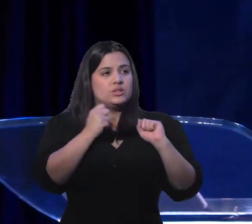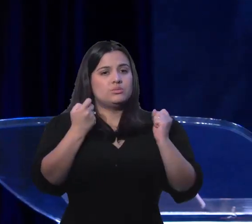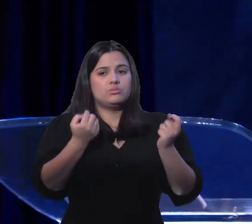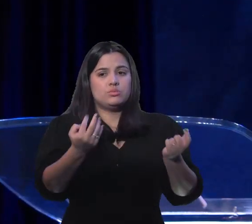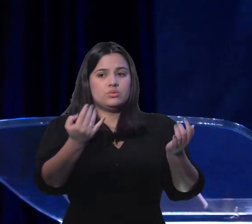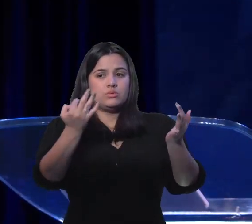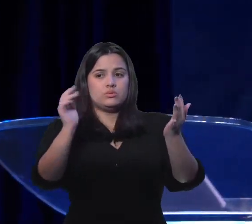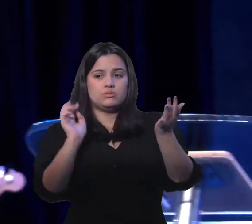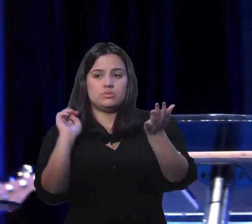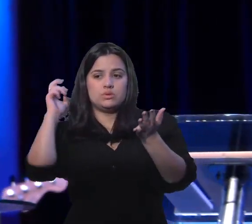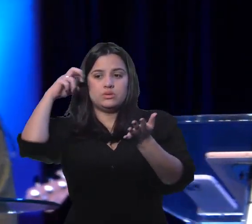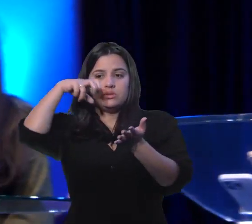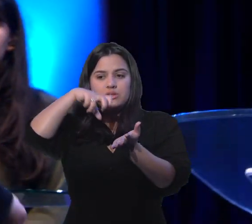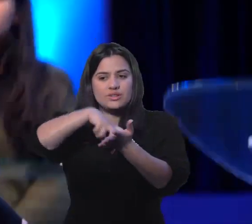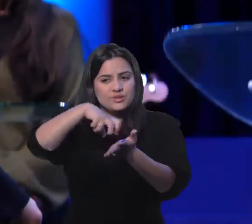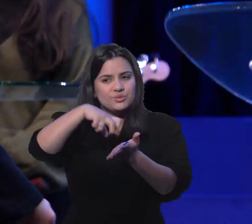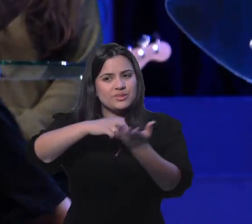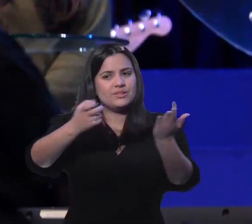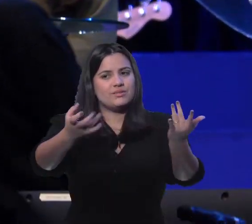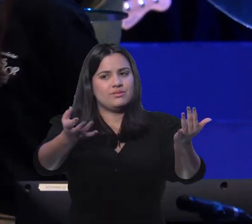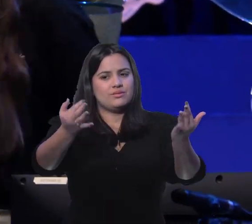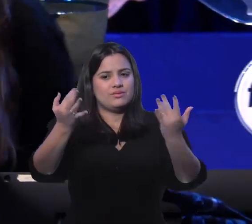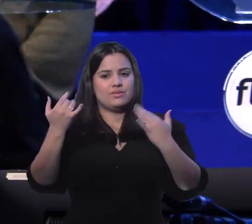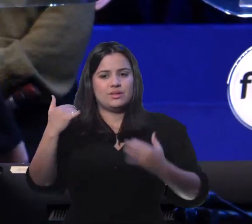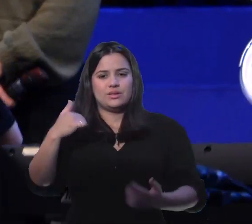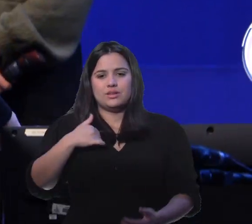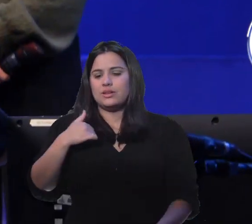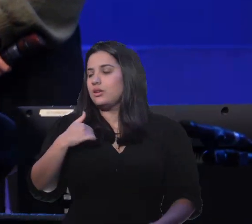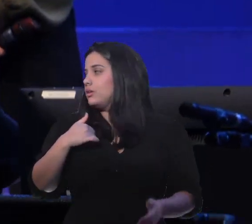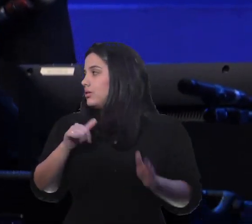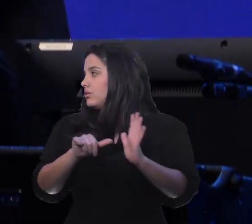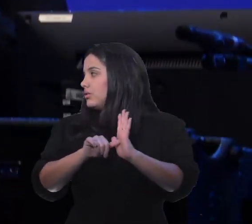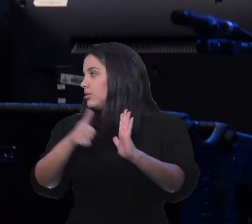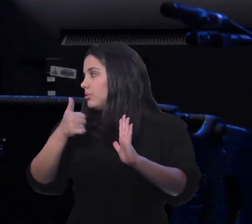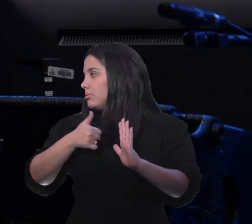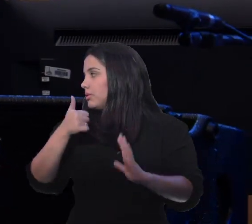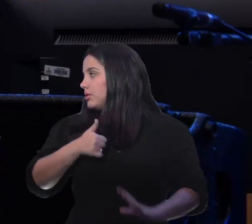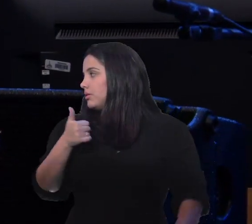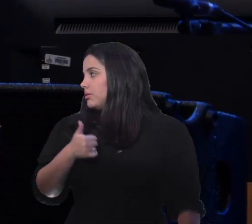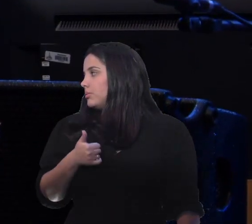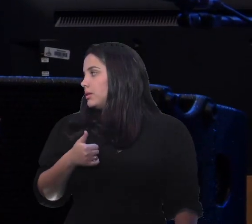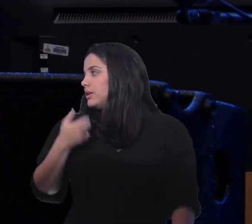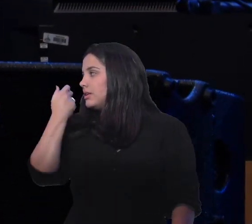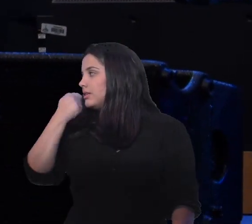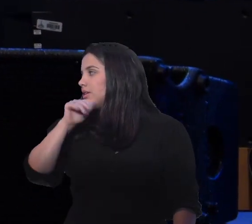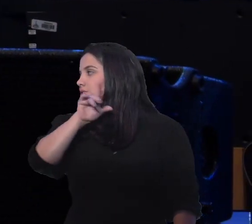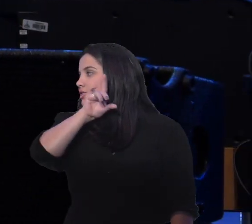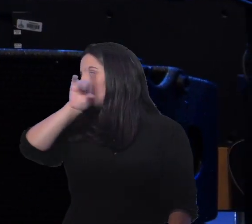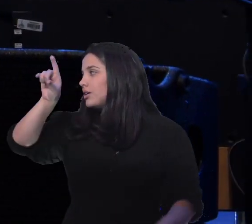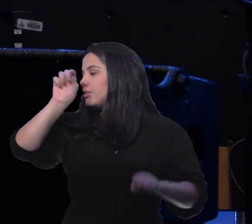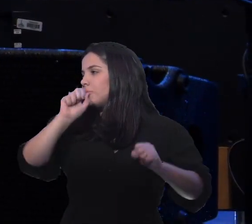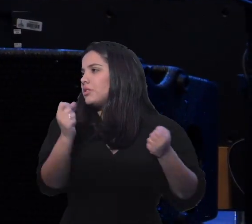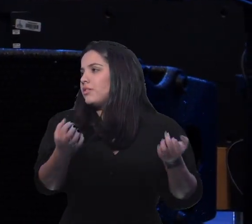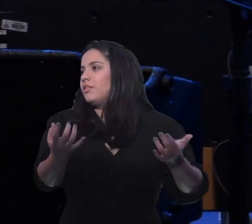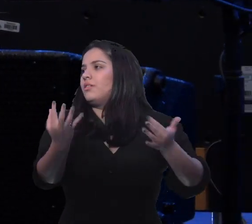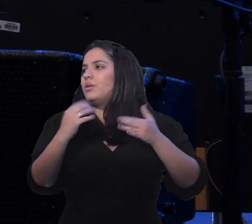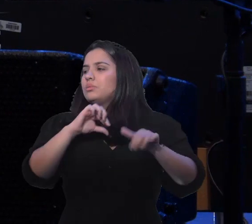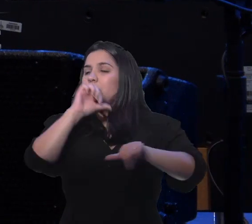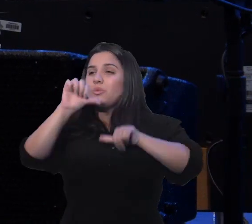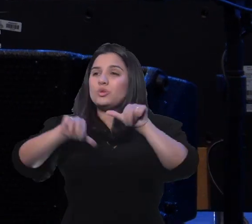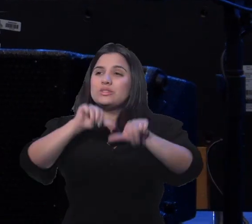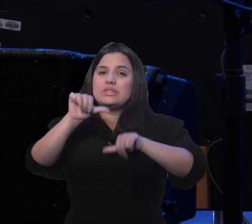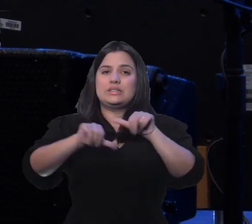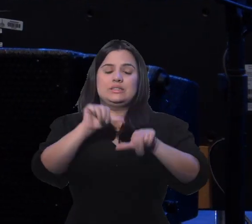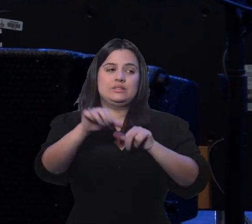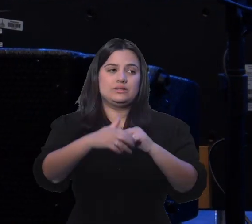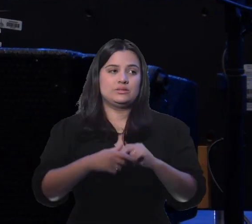ajoelha diante do Senhor. Eu sou a primeira a estar aqui. Deixa que o Senhor opere no teu coração a mudança que Ele tem para